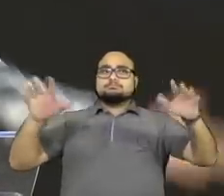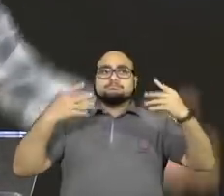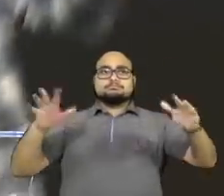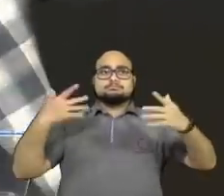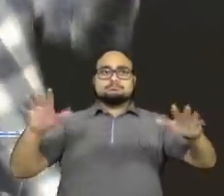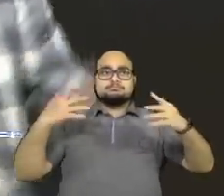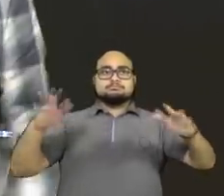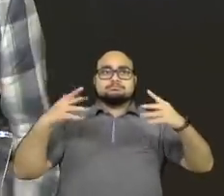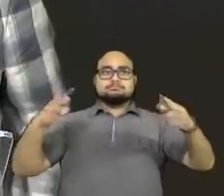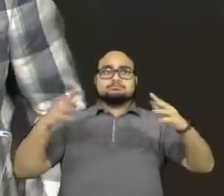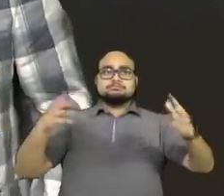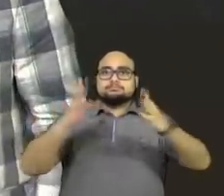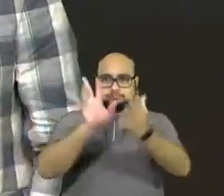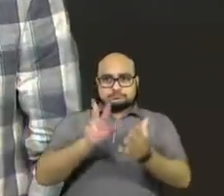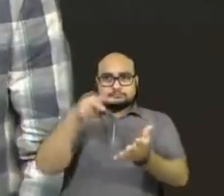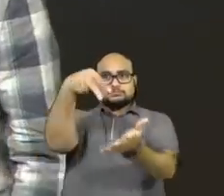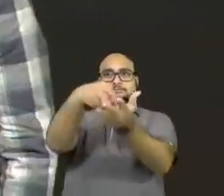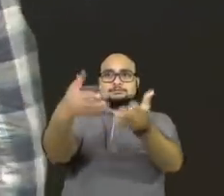A igreja de pé.